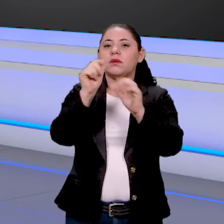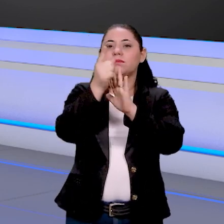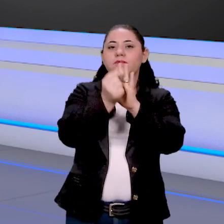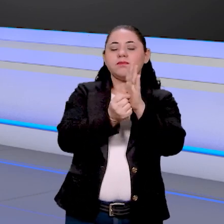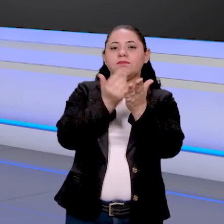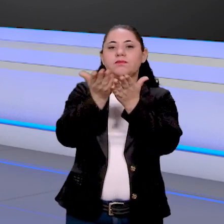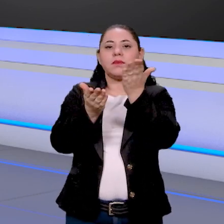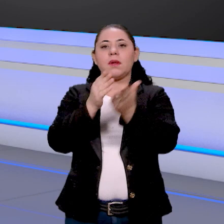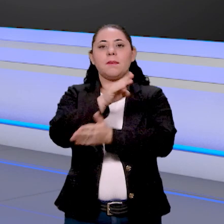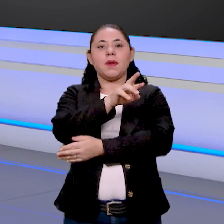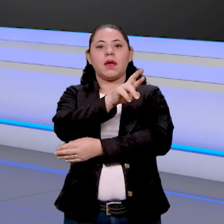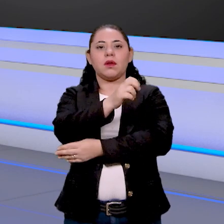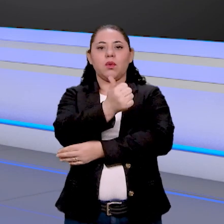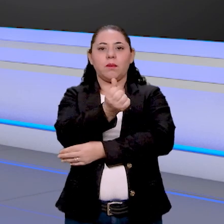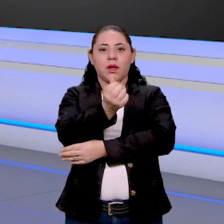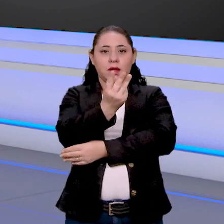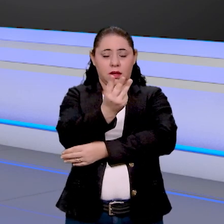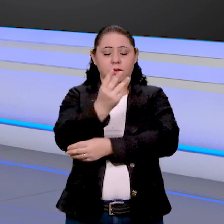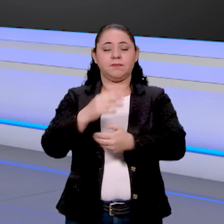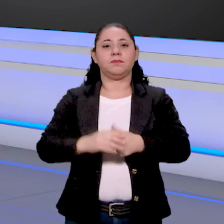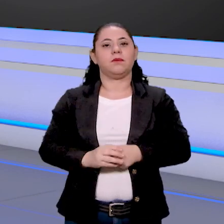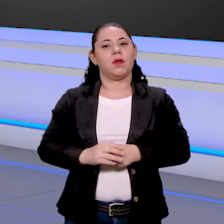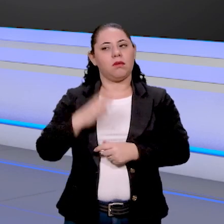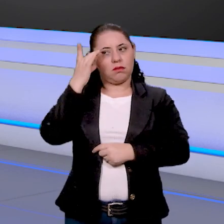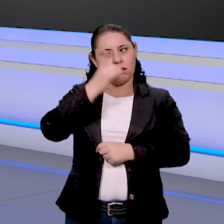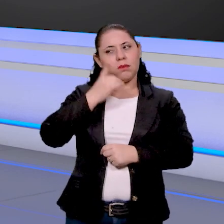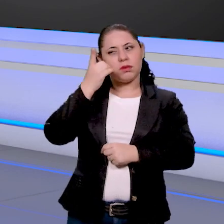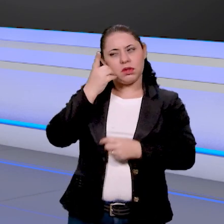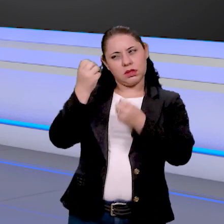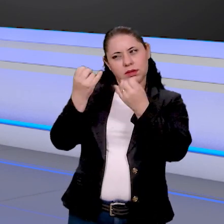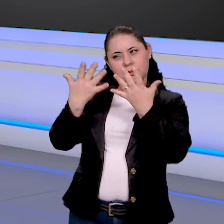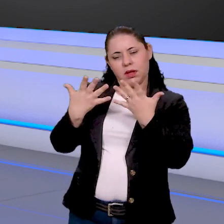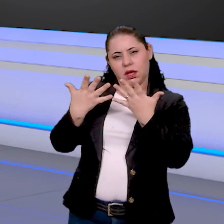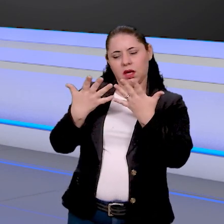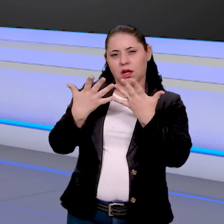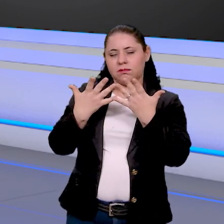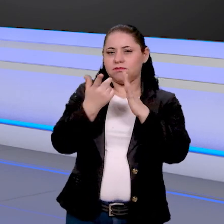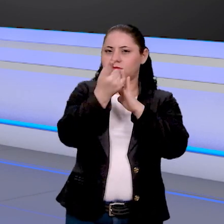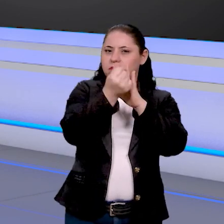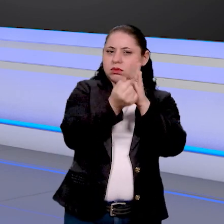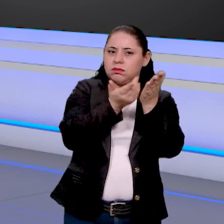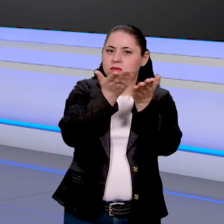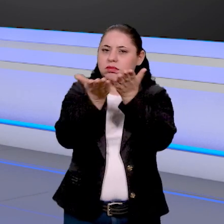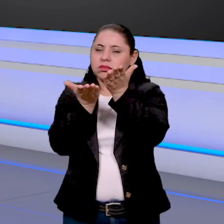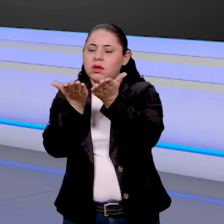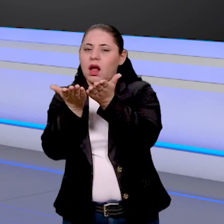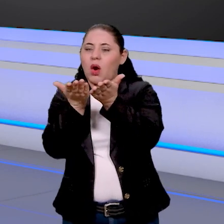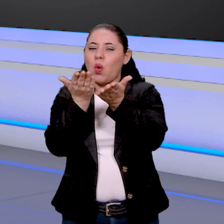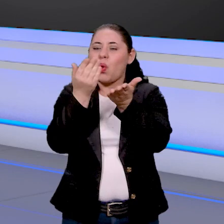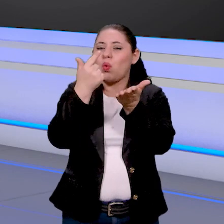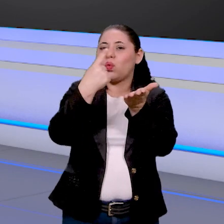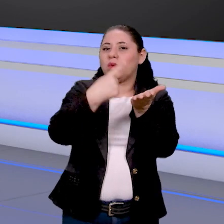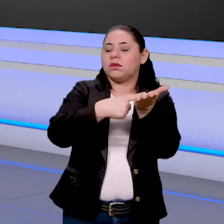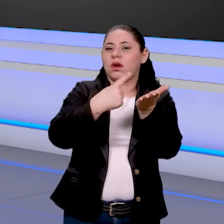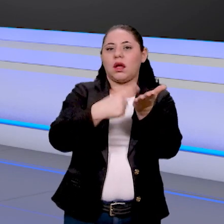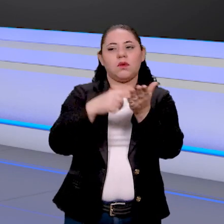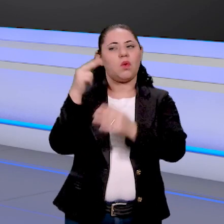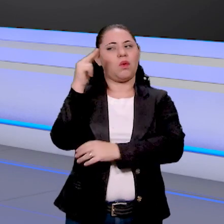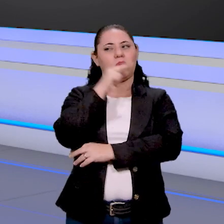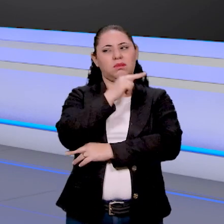da rodovia BR-163. Segundo o parlamentar, a situação da concessão da principal rodovia do